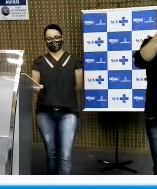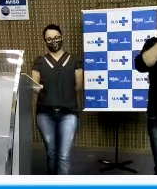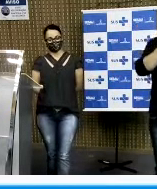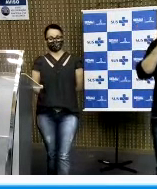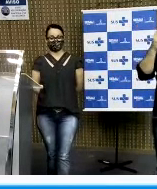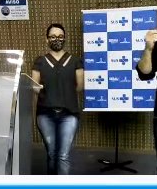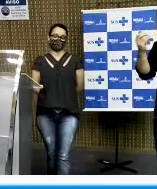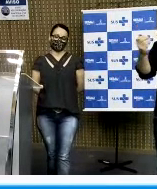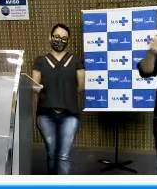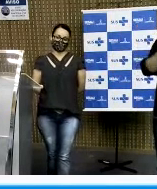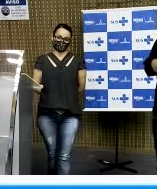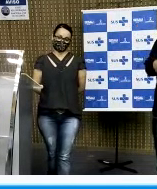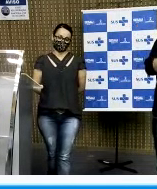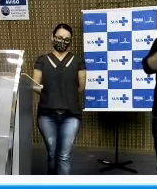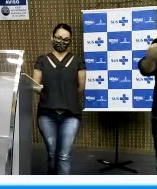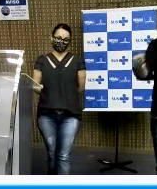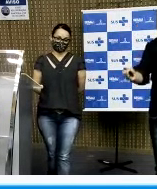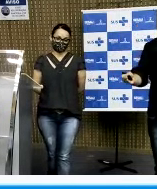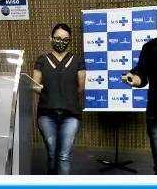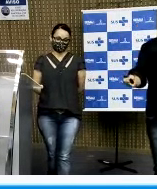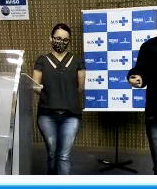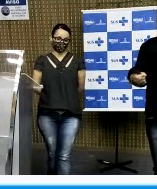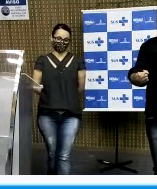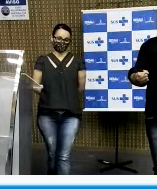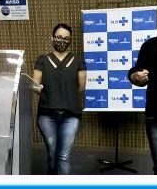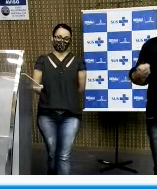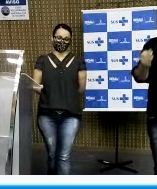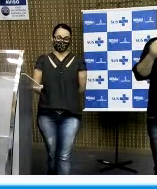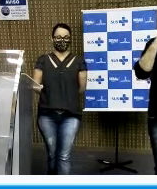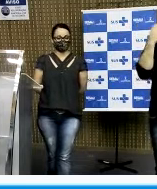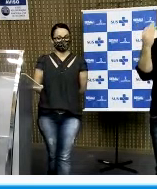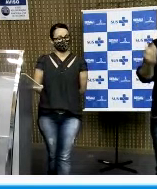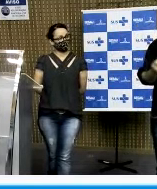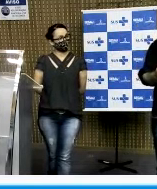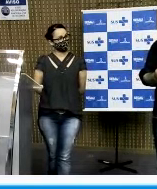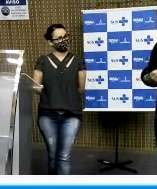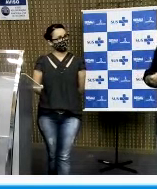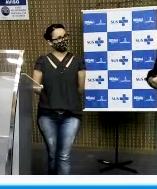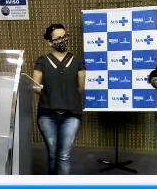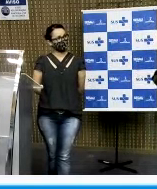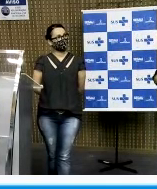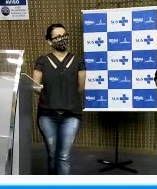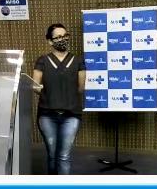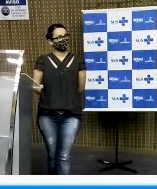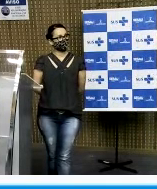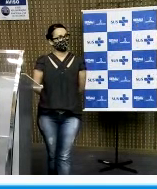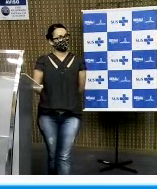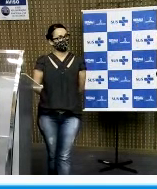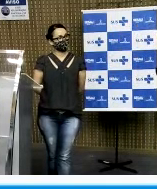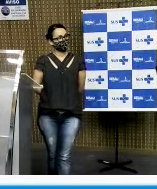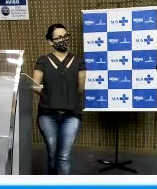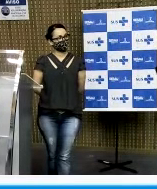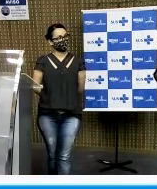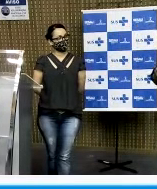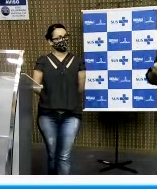Joyce. Então, assim, é uma falta, porque é até interessante ter isso registrado em ata, mas aí acontece muito de forma informal essas discussões,